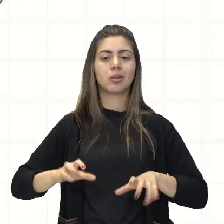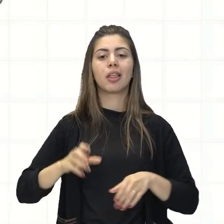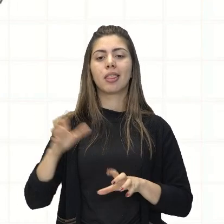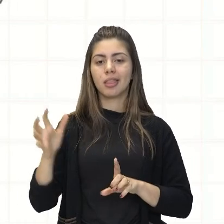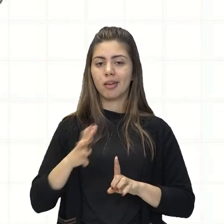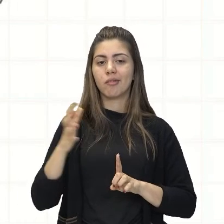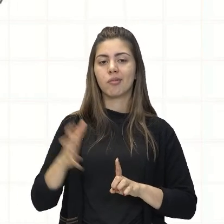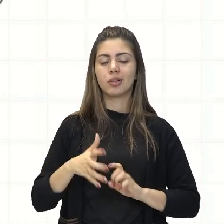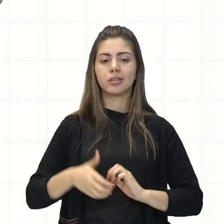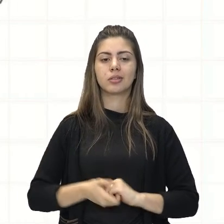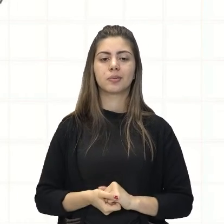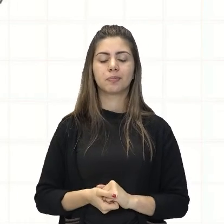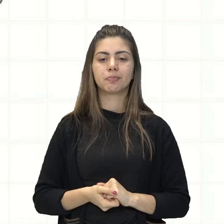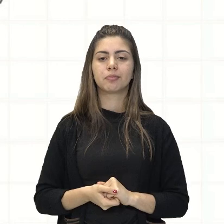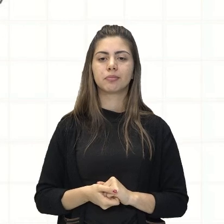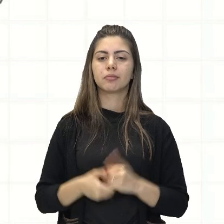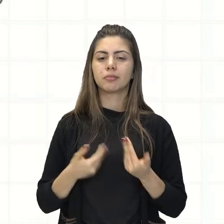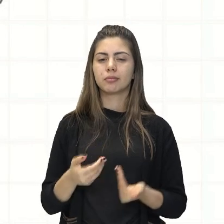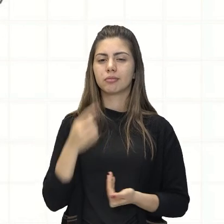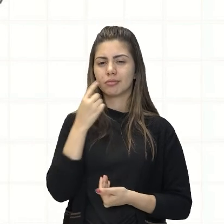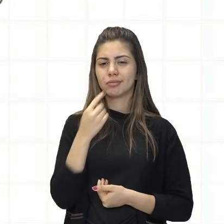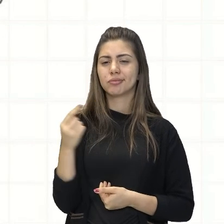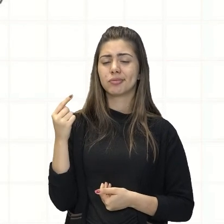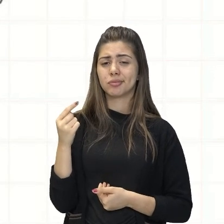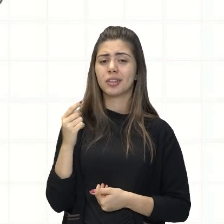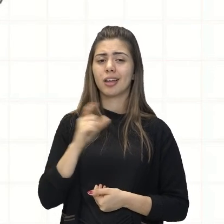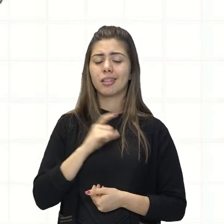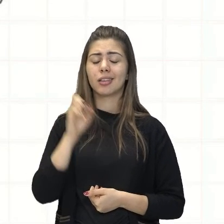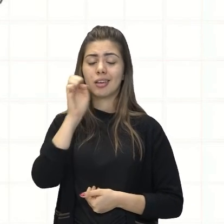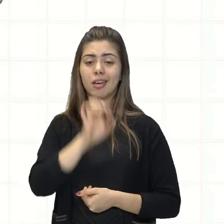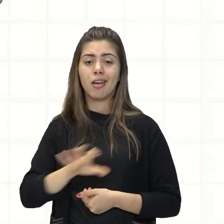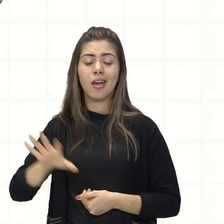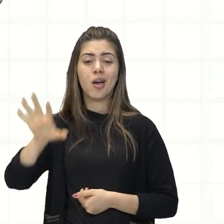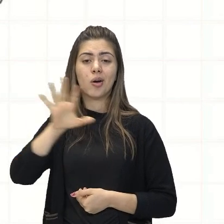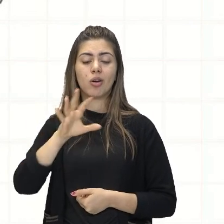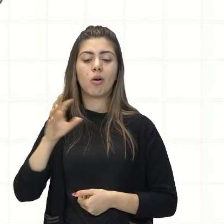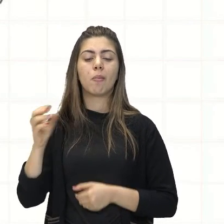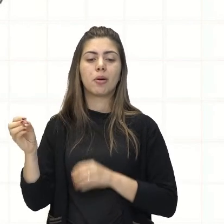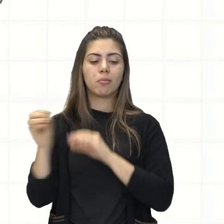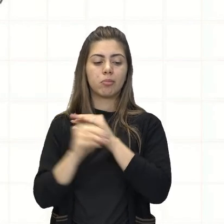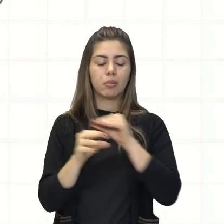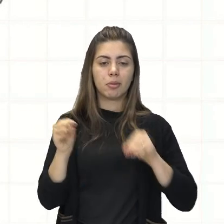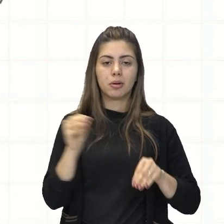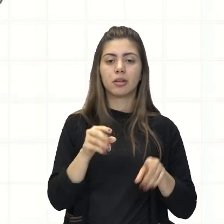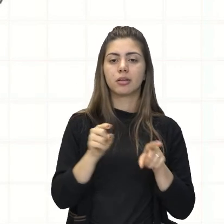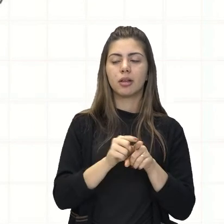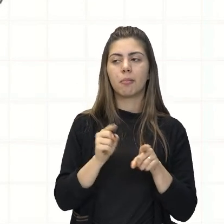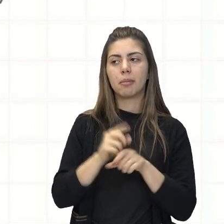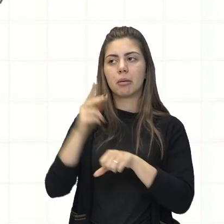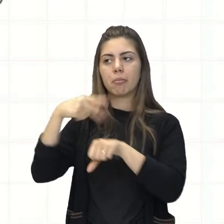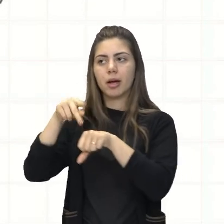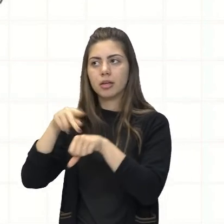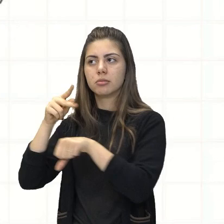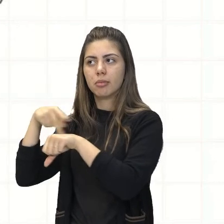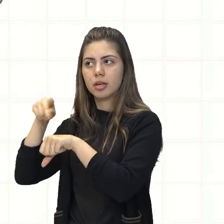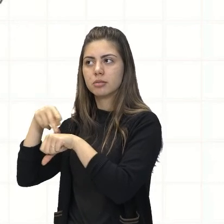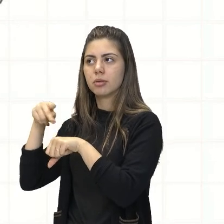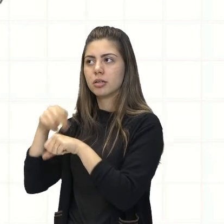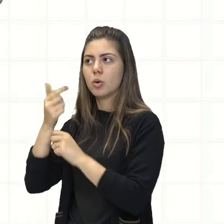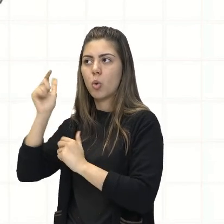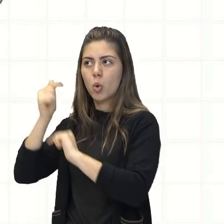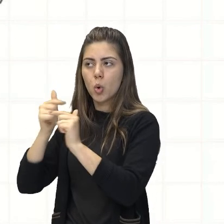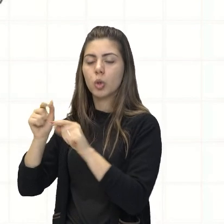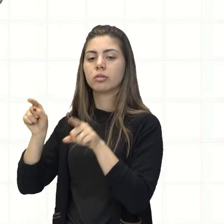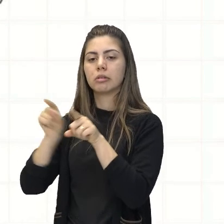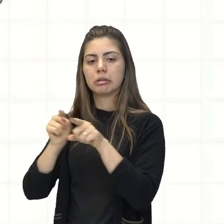diferentes setores. Então, nós vimos ali a imigração europeia, no entanto, povos de outros países também vão